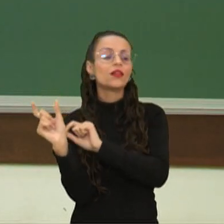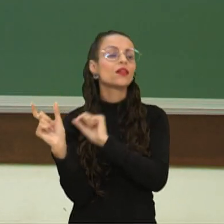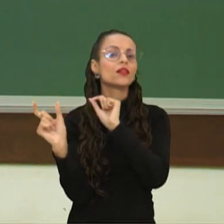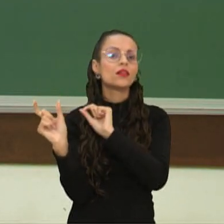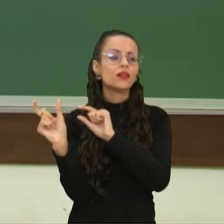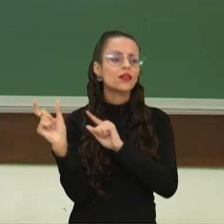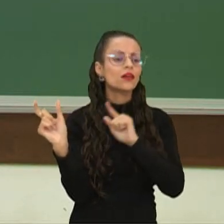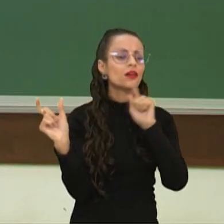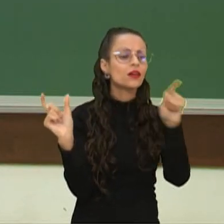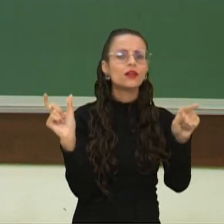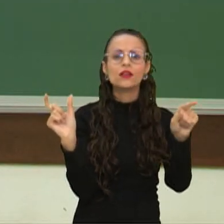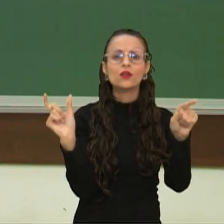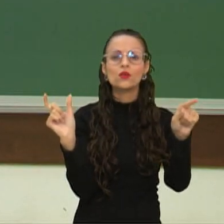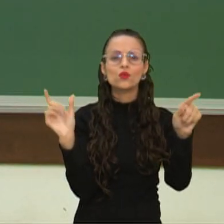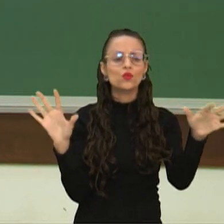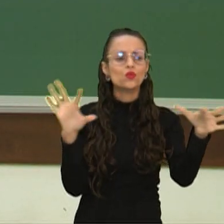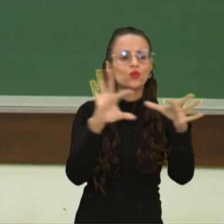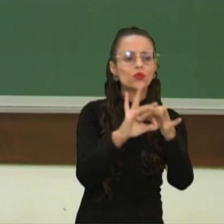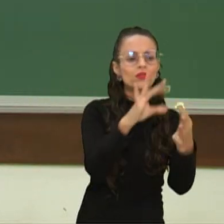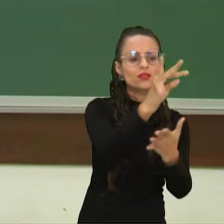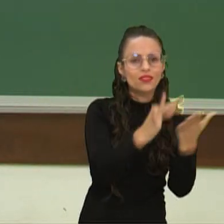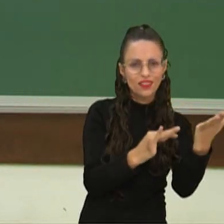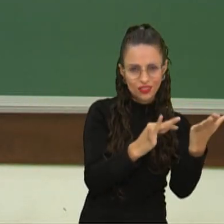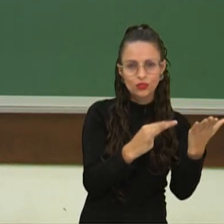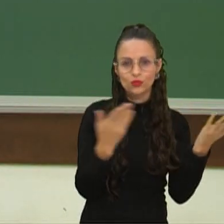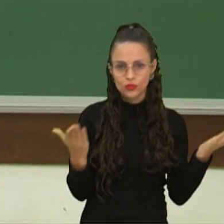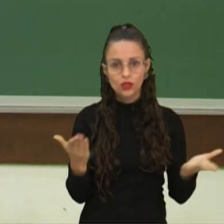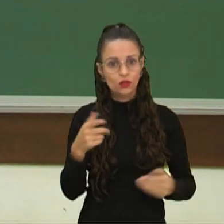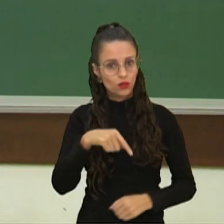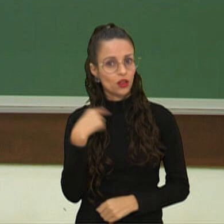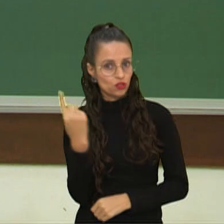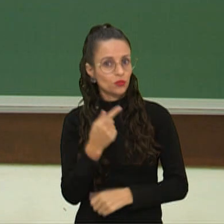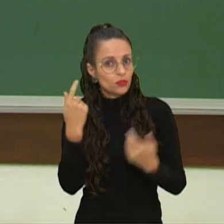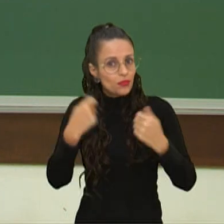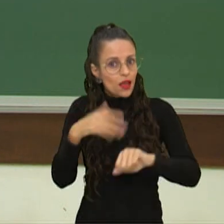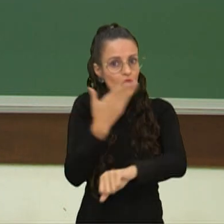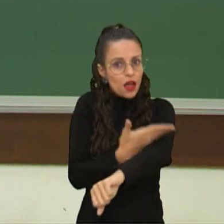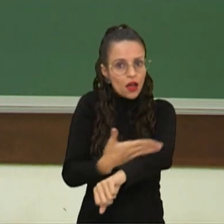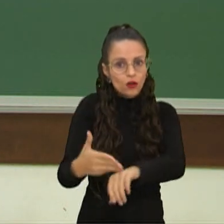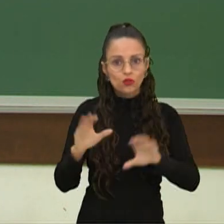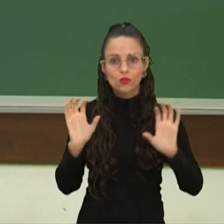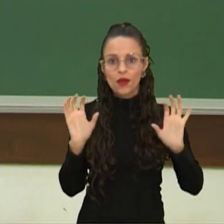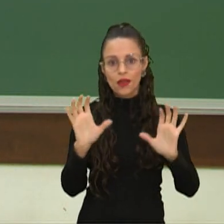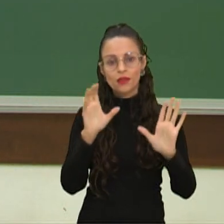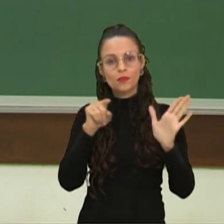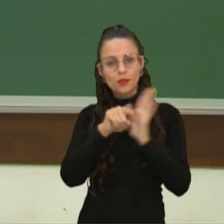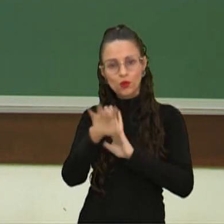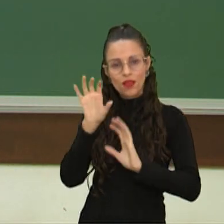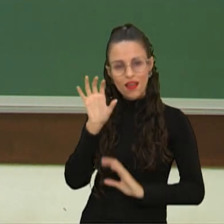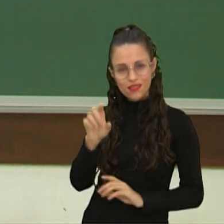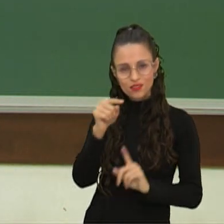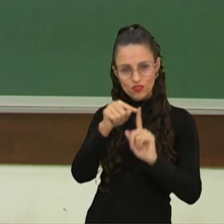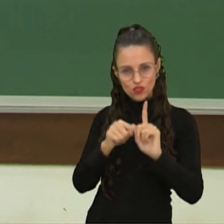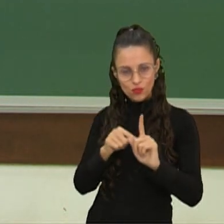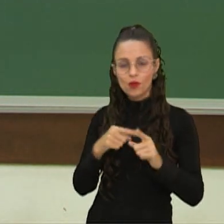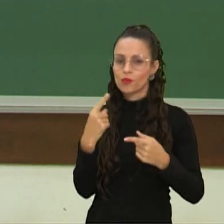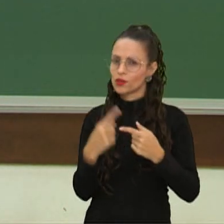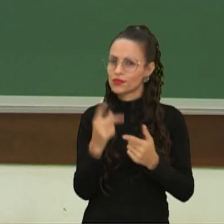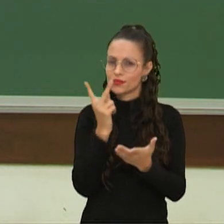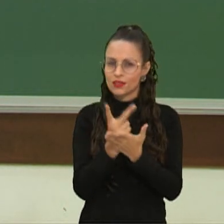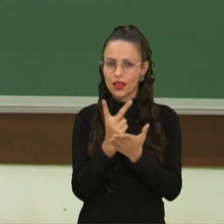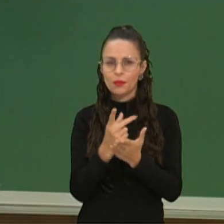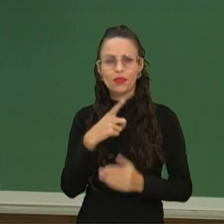no texto a que aquele pronome se refere. Então, vamos nos habituar, tá bom? A esse tipo de questão, porque aparece muito nessas provas